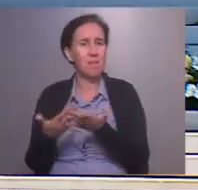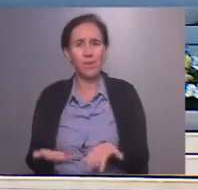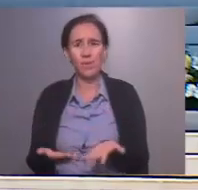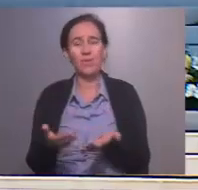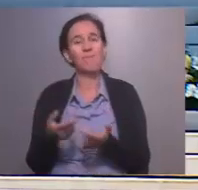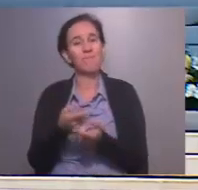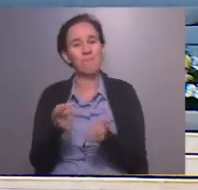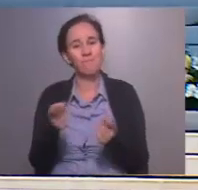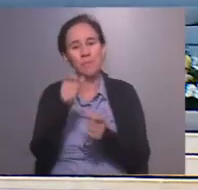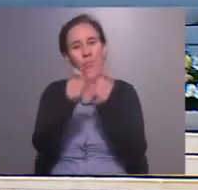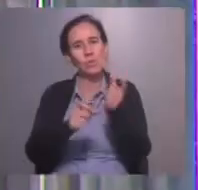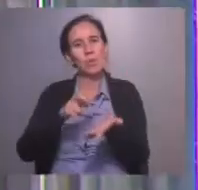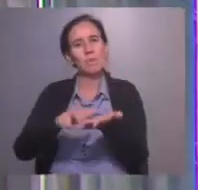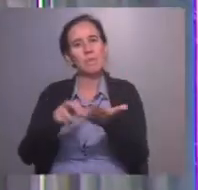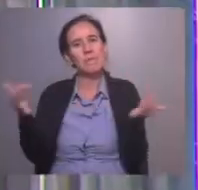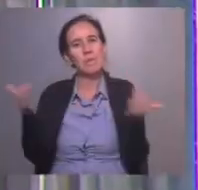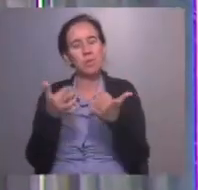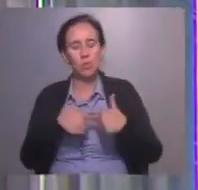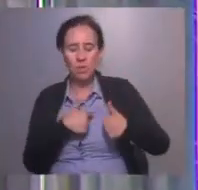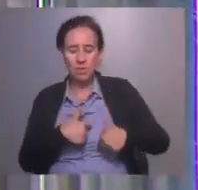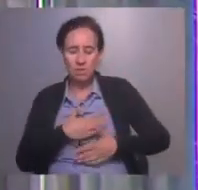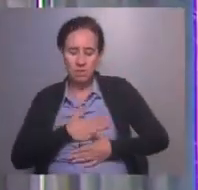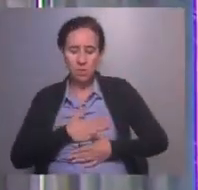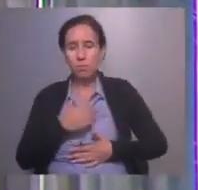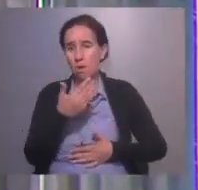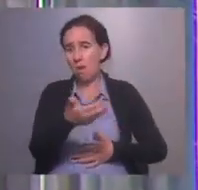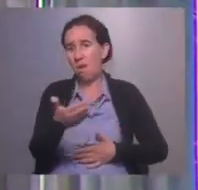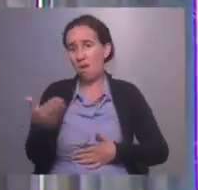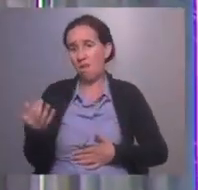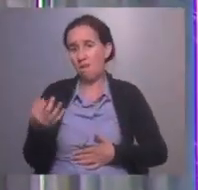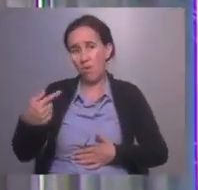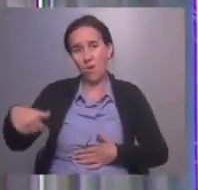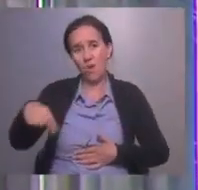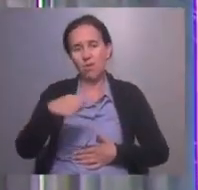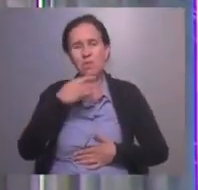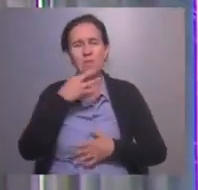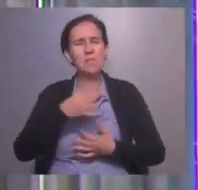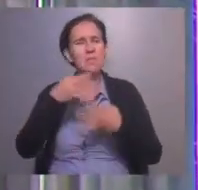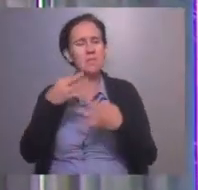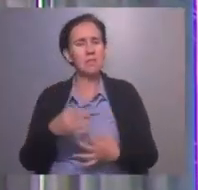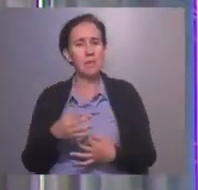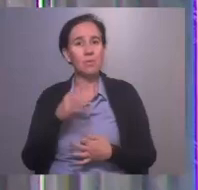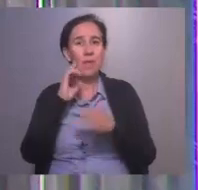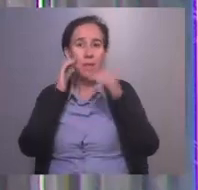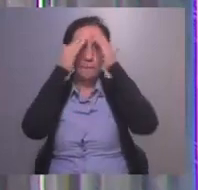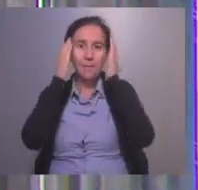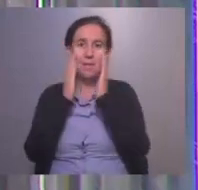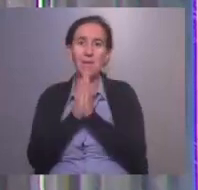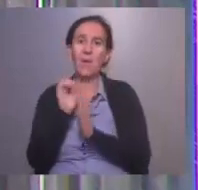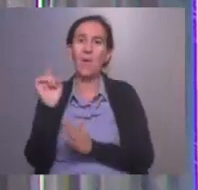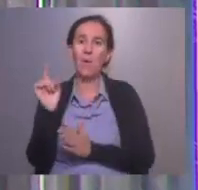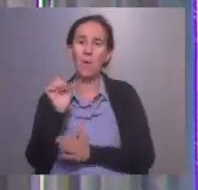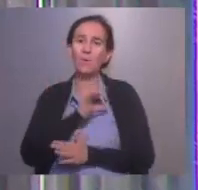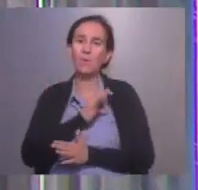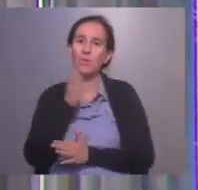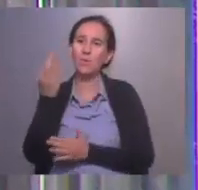no coração de muitos peregrinos, de muitos de nós, na certeza de que, por meio de Maria, o Senhor